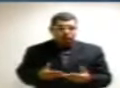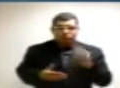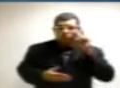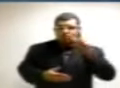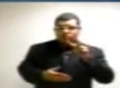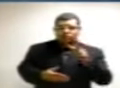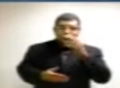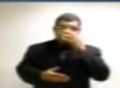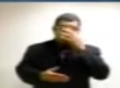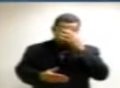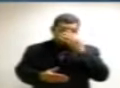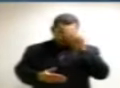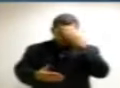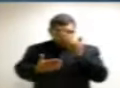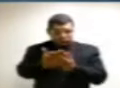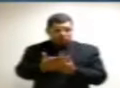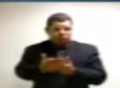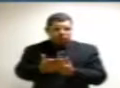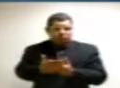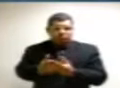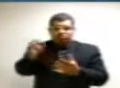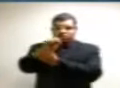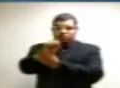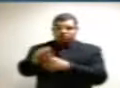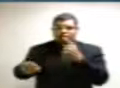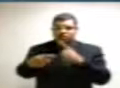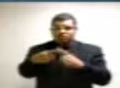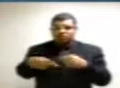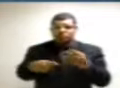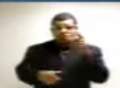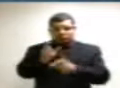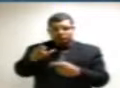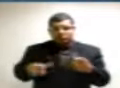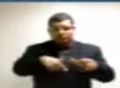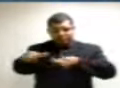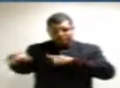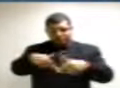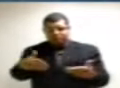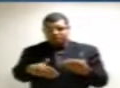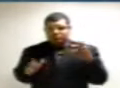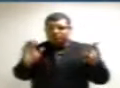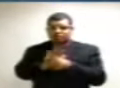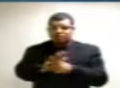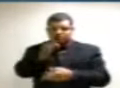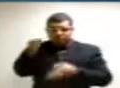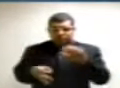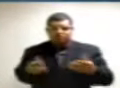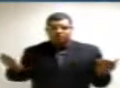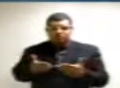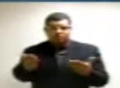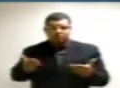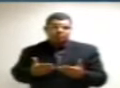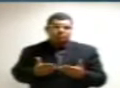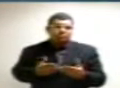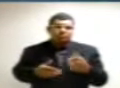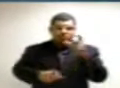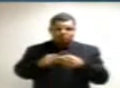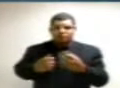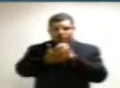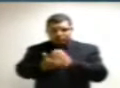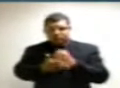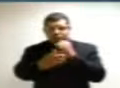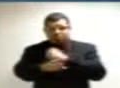os olhos de confiança e segurança. Portanto, uma medida de transparência por parte do tribunal nesse momento é uma